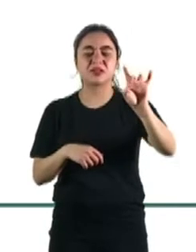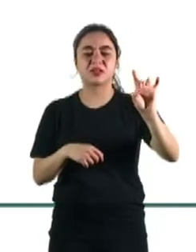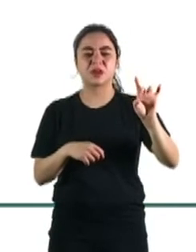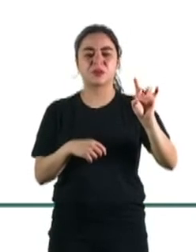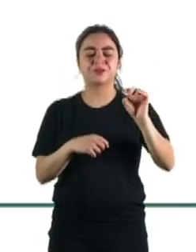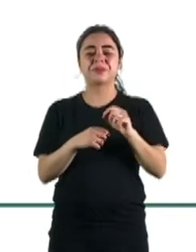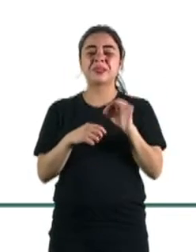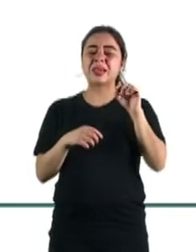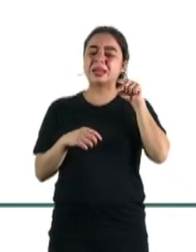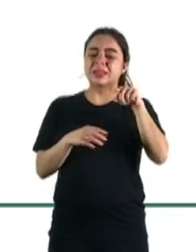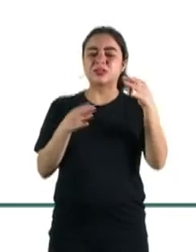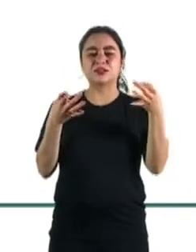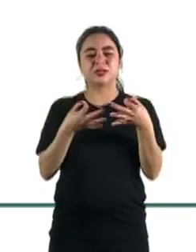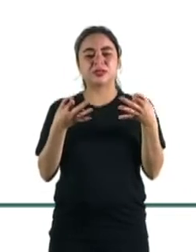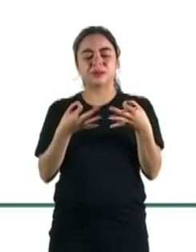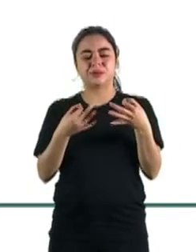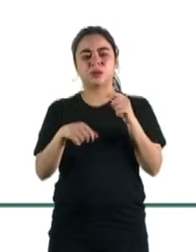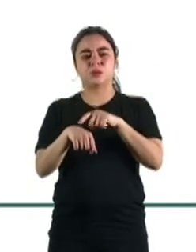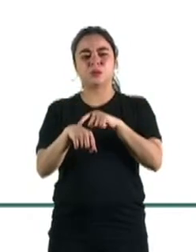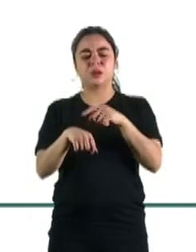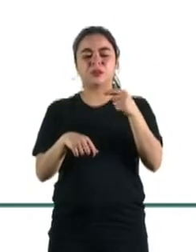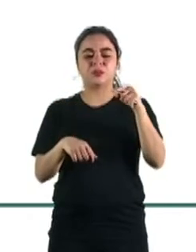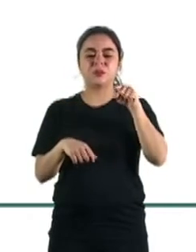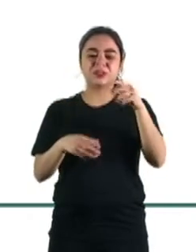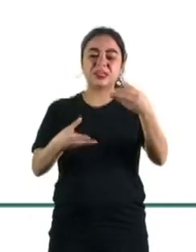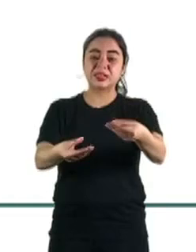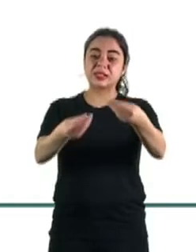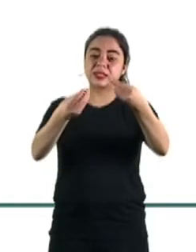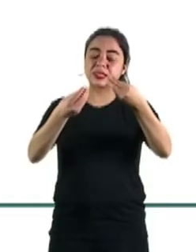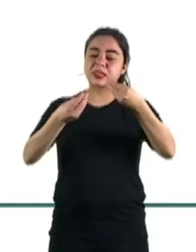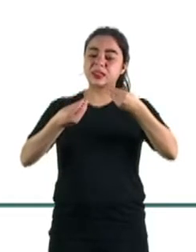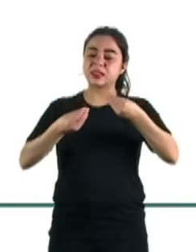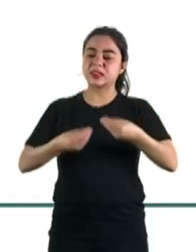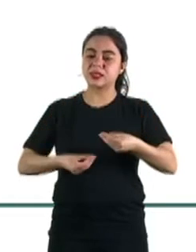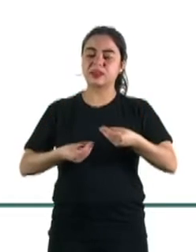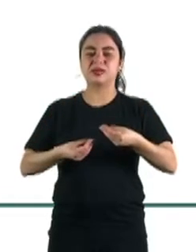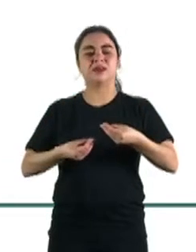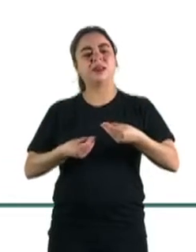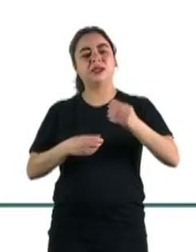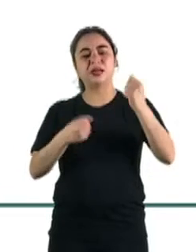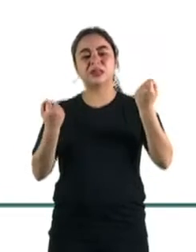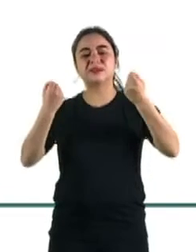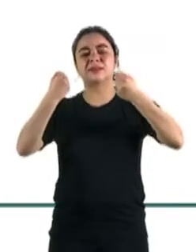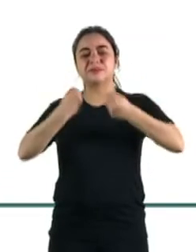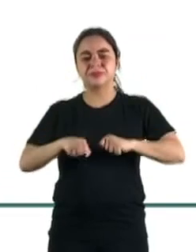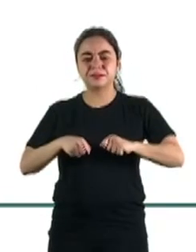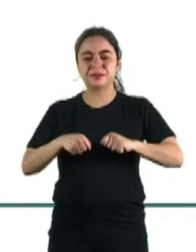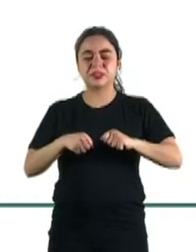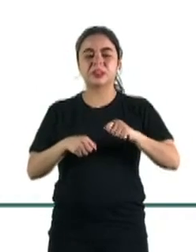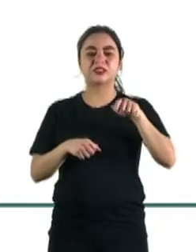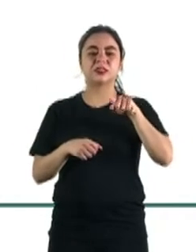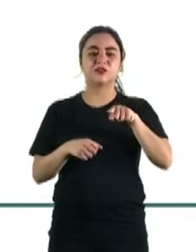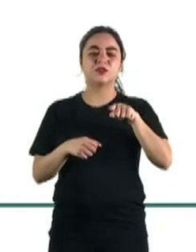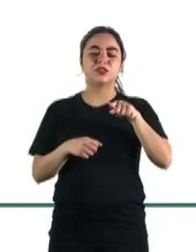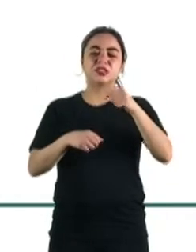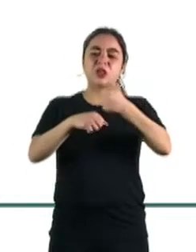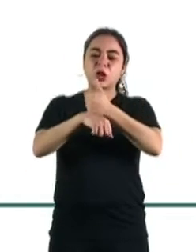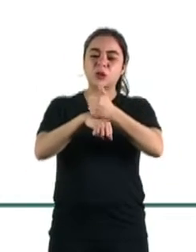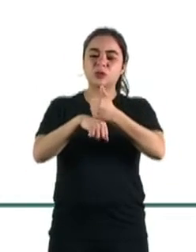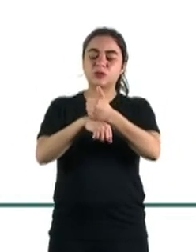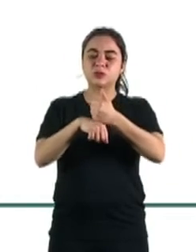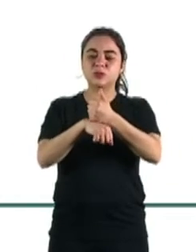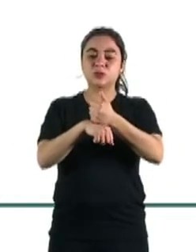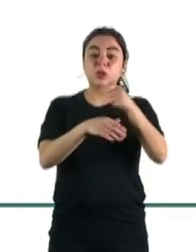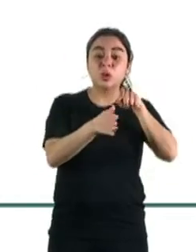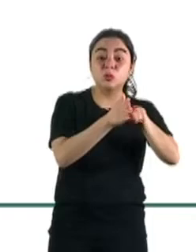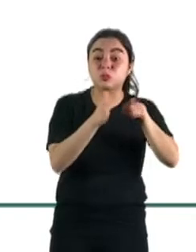simples, né? No momento em que você ganha essas novas competências, você se torna um profissional muito mais disputado,